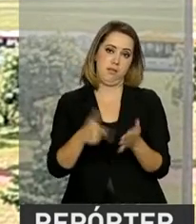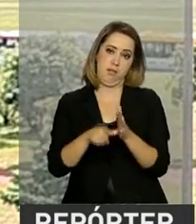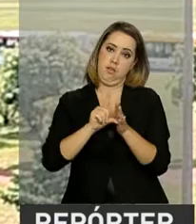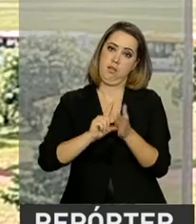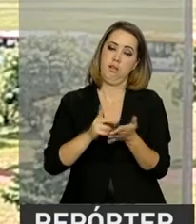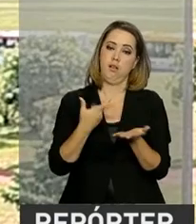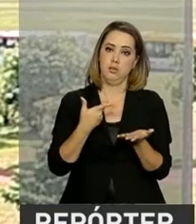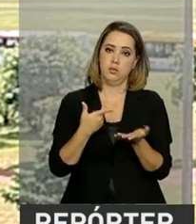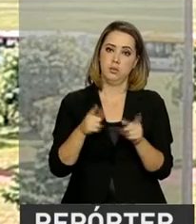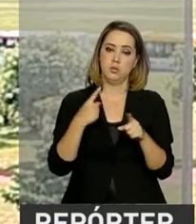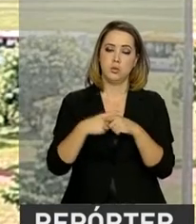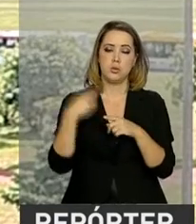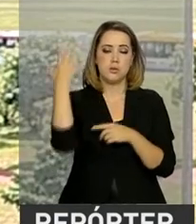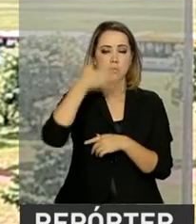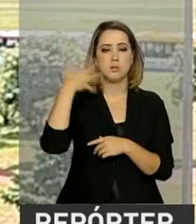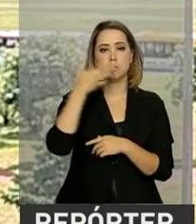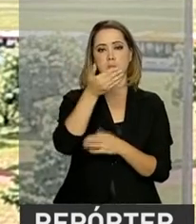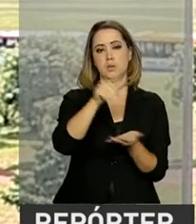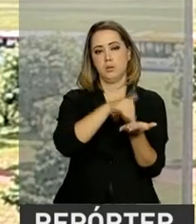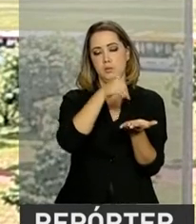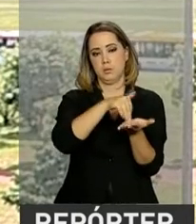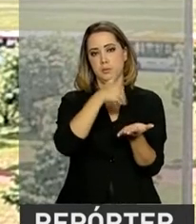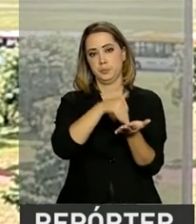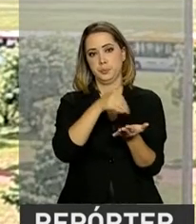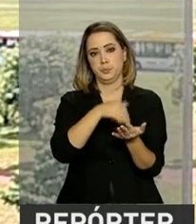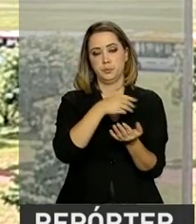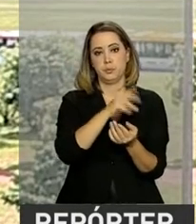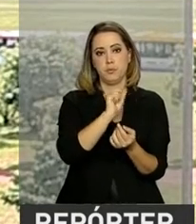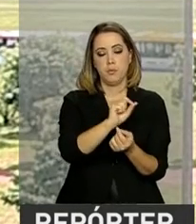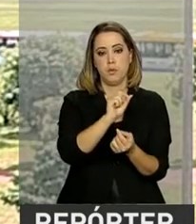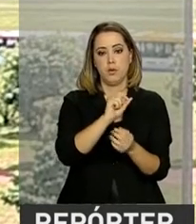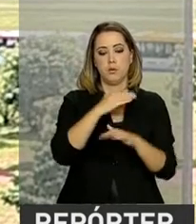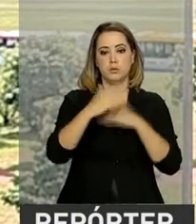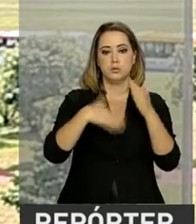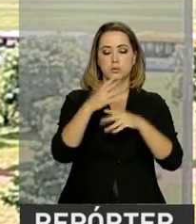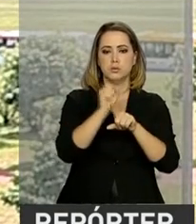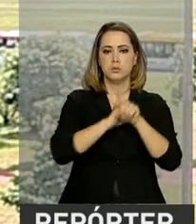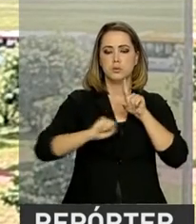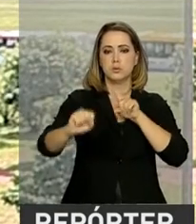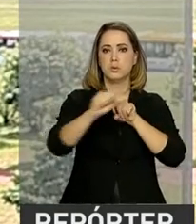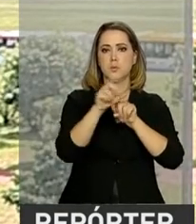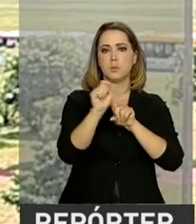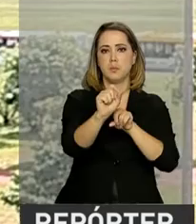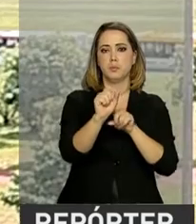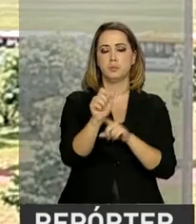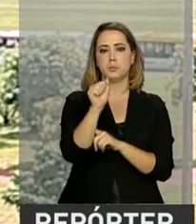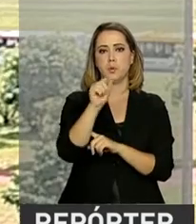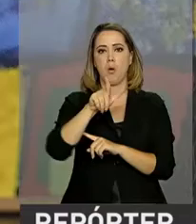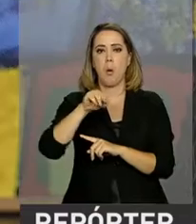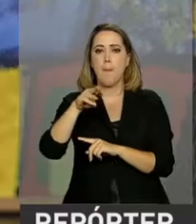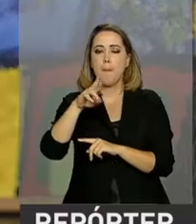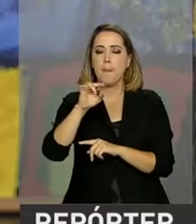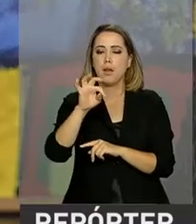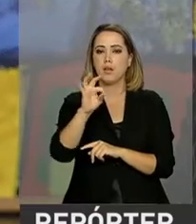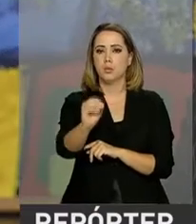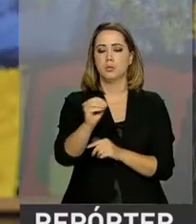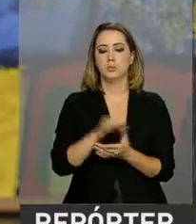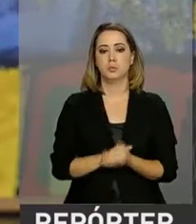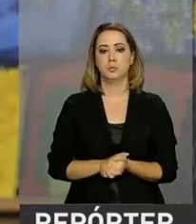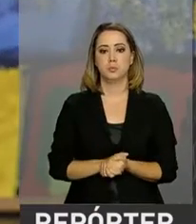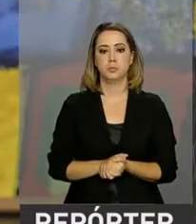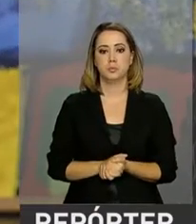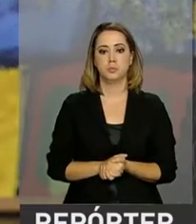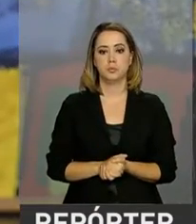como explica o secretário executivo do ministério do desenvolvimento social e agrário alberto beltrame todos os